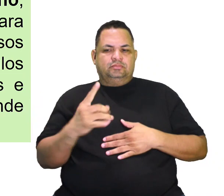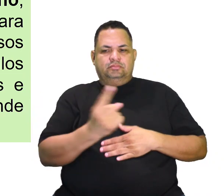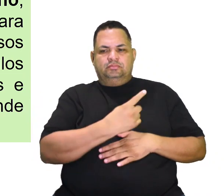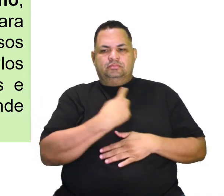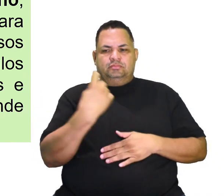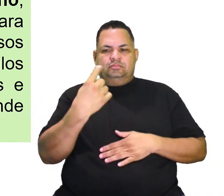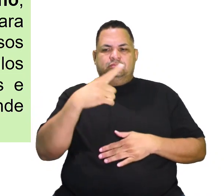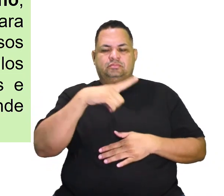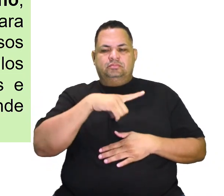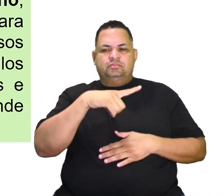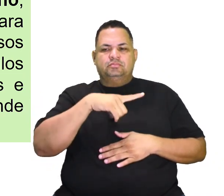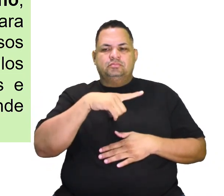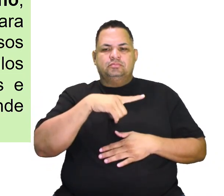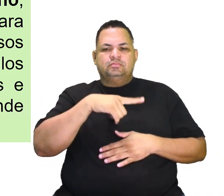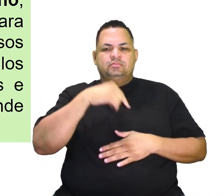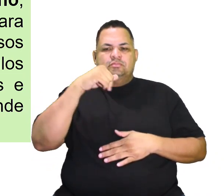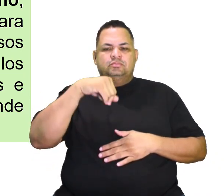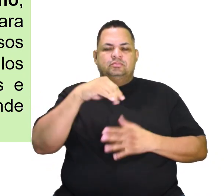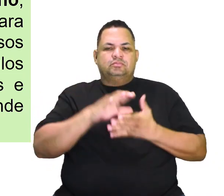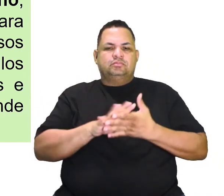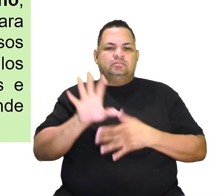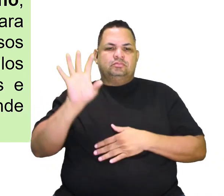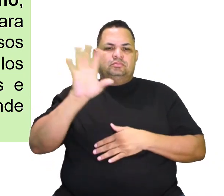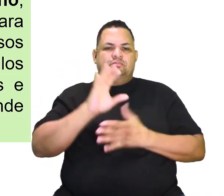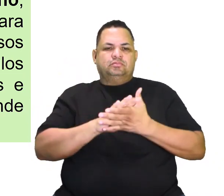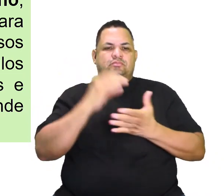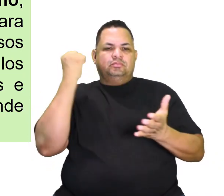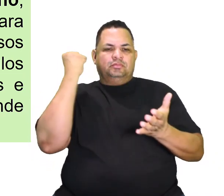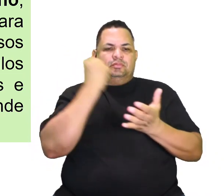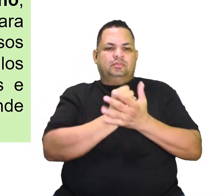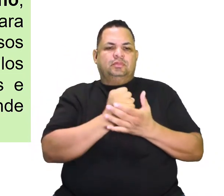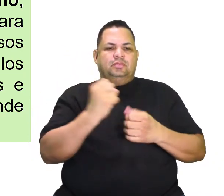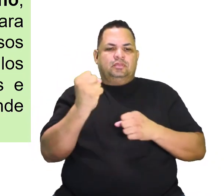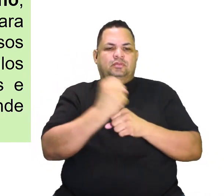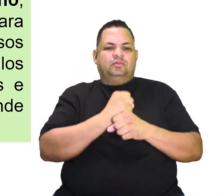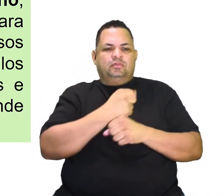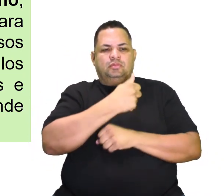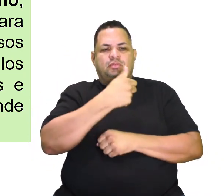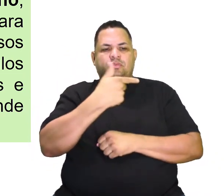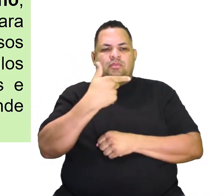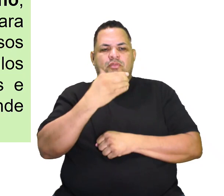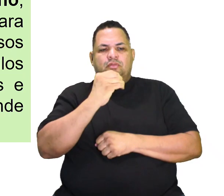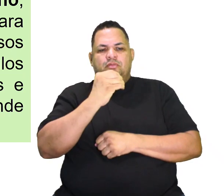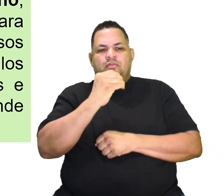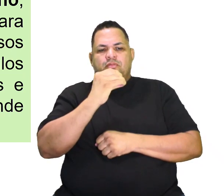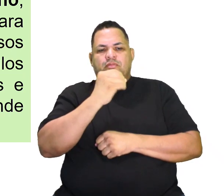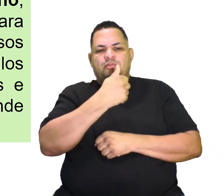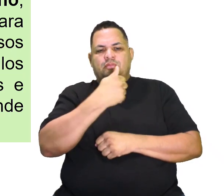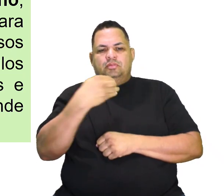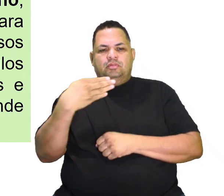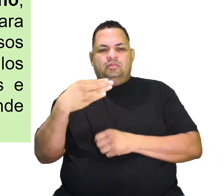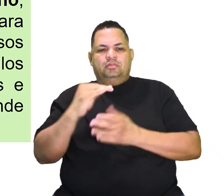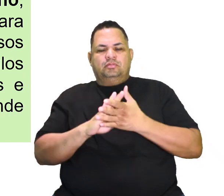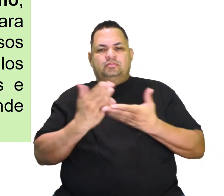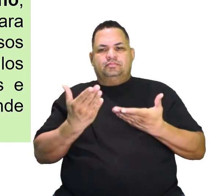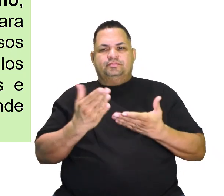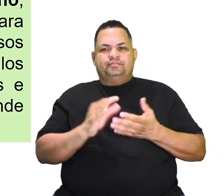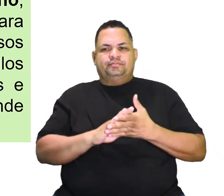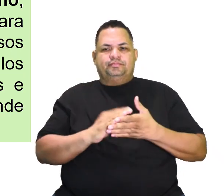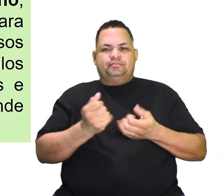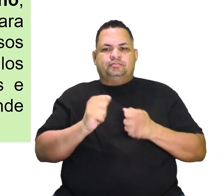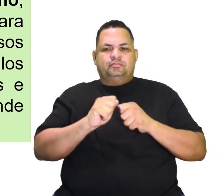temos aqui na região. Foi inaugurado em 2014, porém ele é um dos